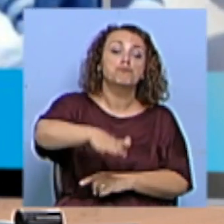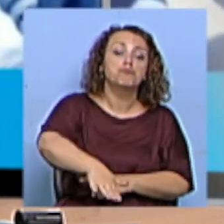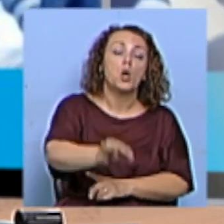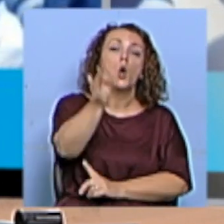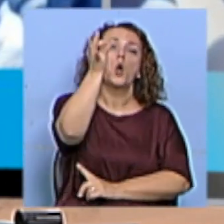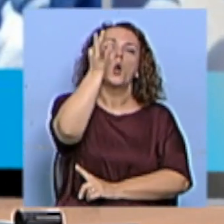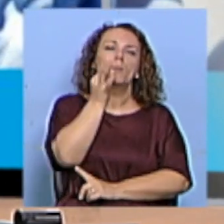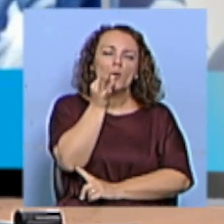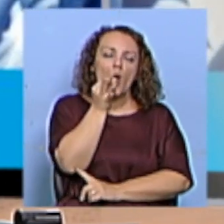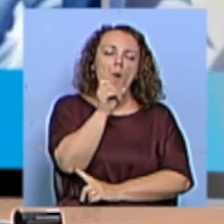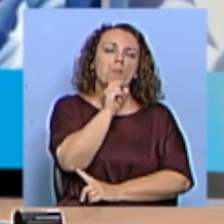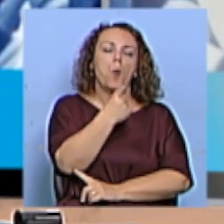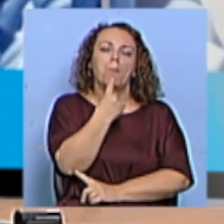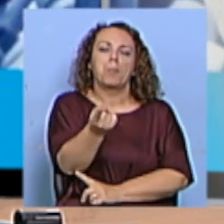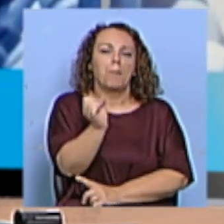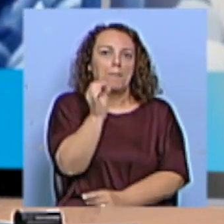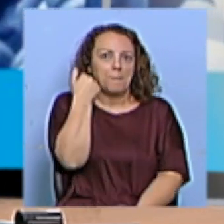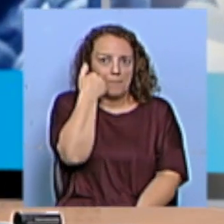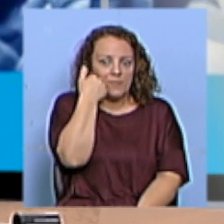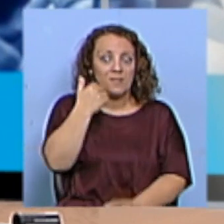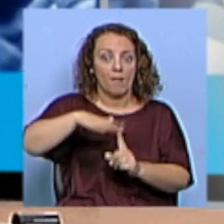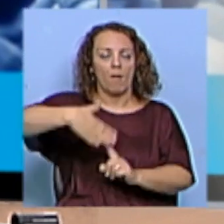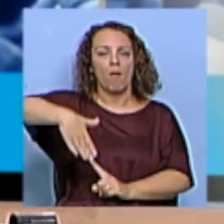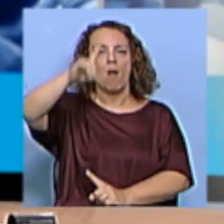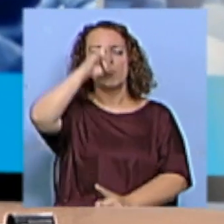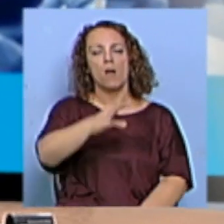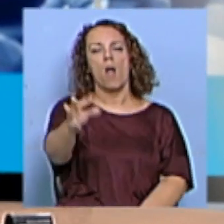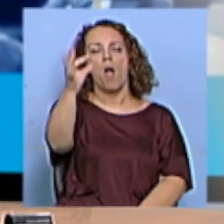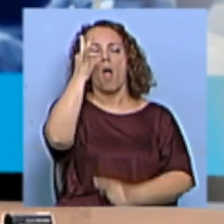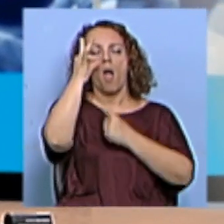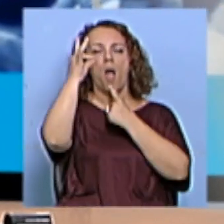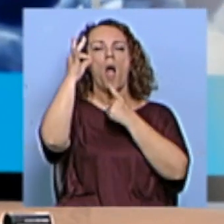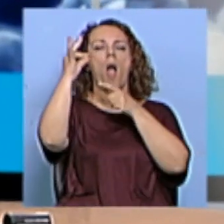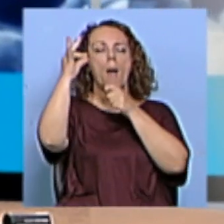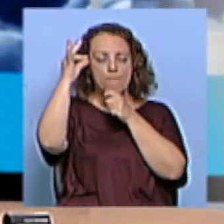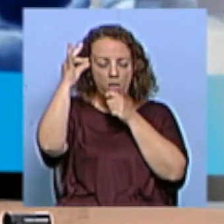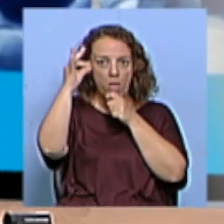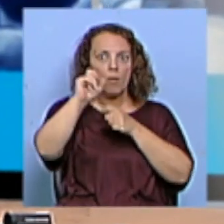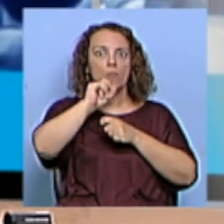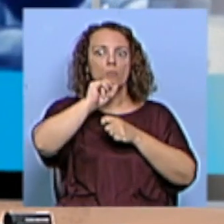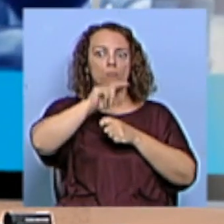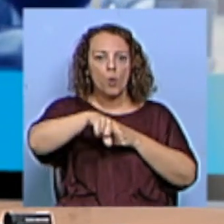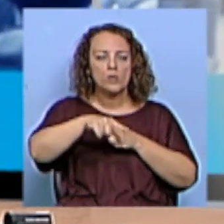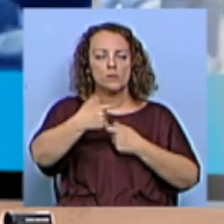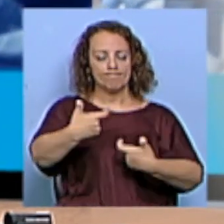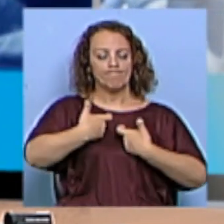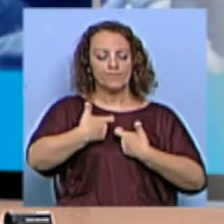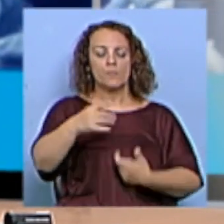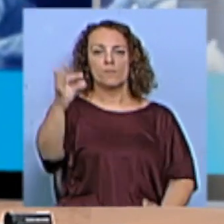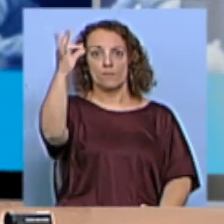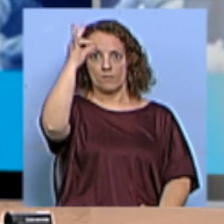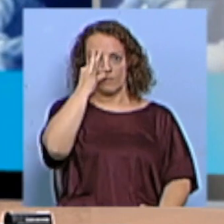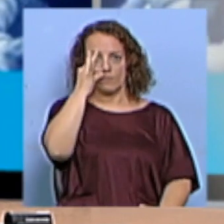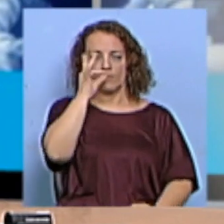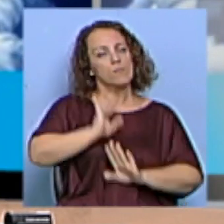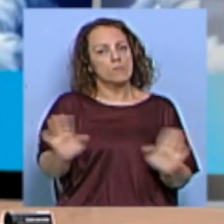consigamos não dizer. Mas depois vai ser muito difícil. Mas independentemente, muito conscientes, vamos conseguir não dizer. Repare,